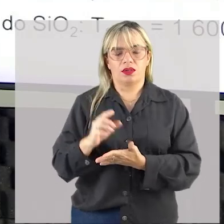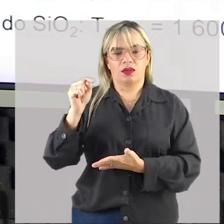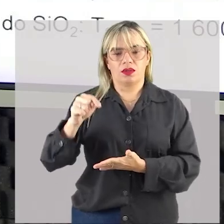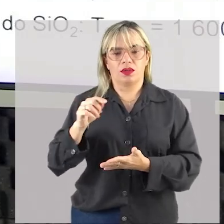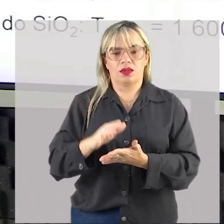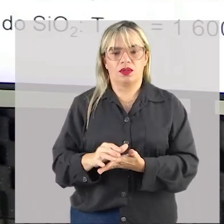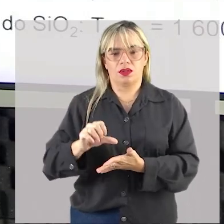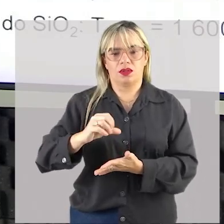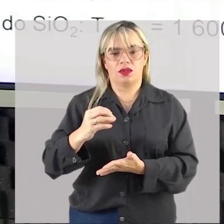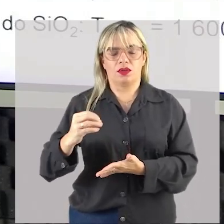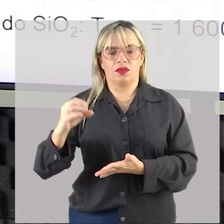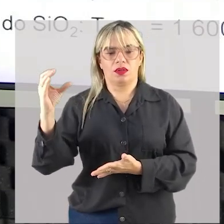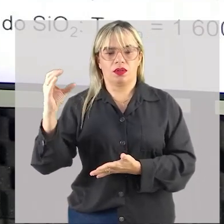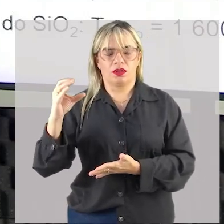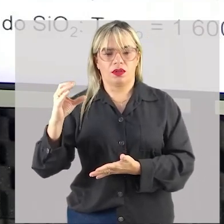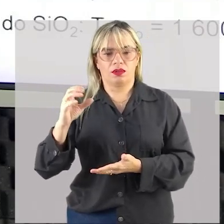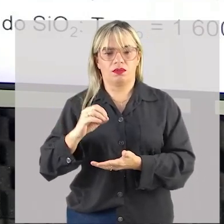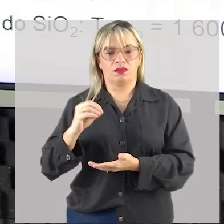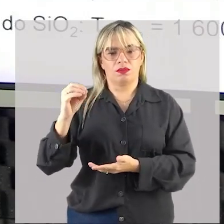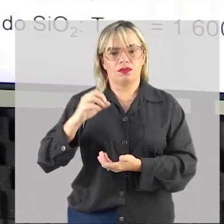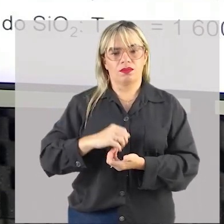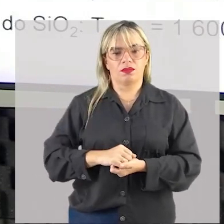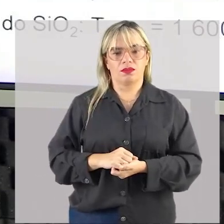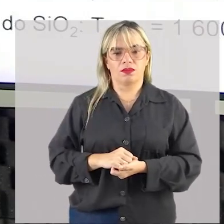acontece entre 90 graus